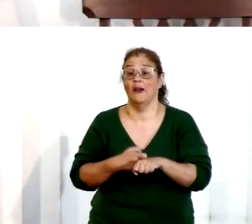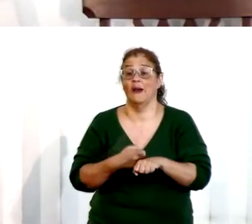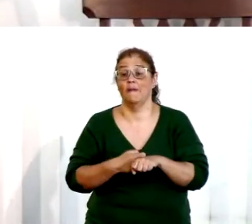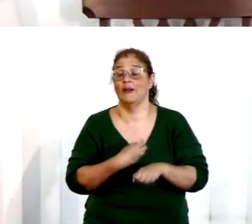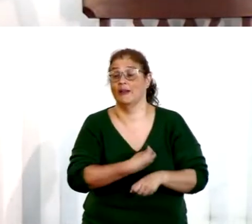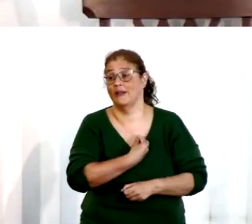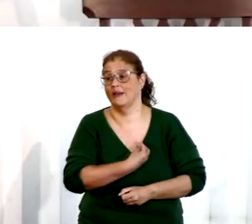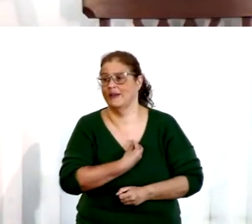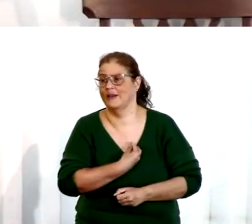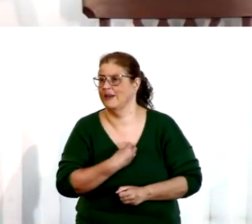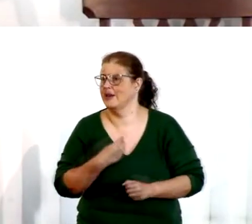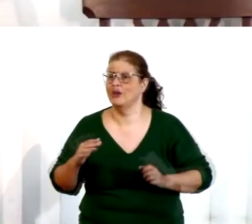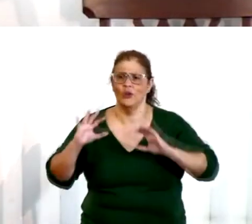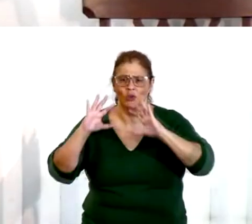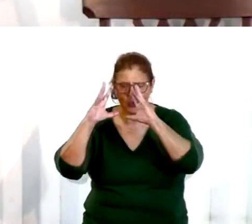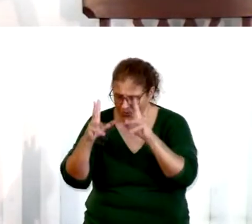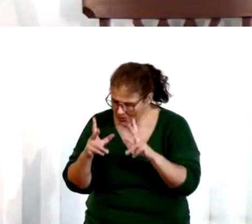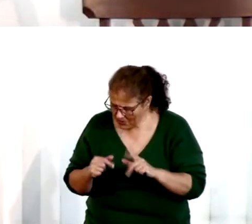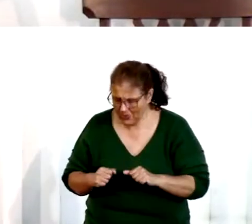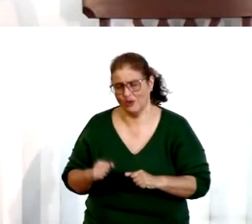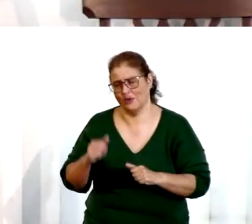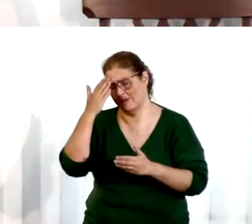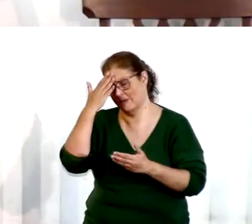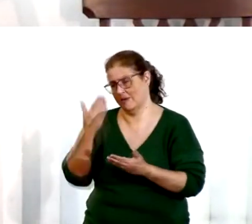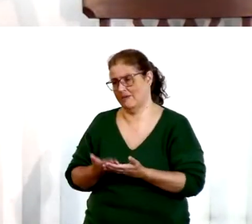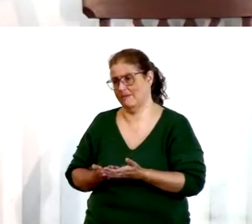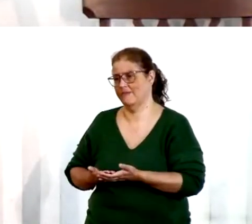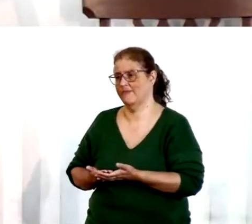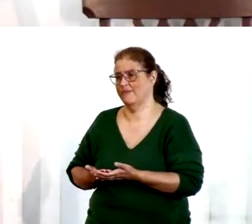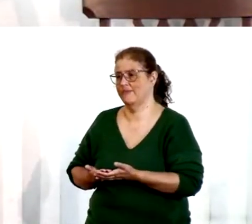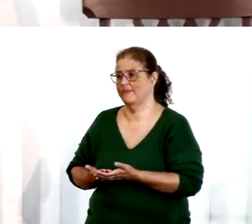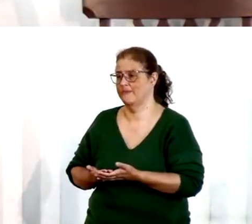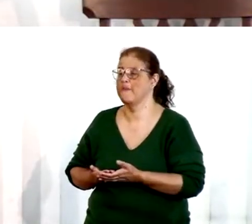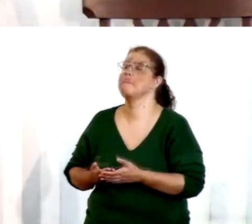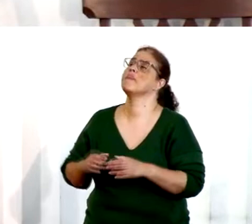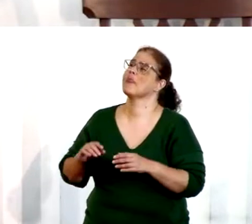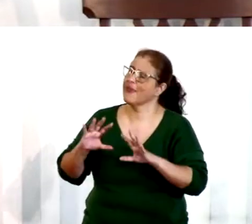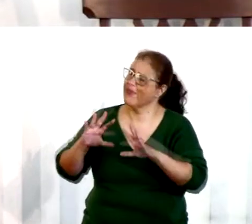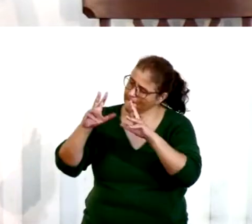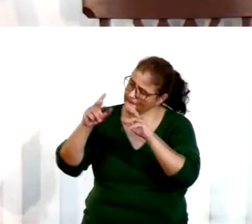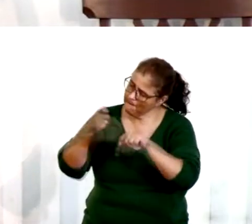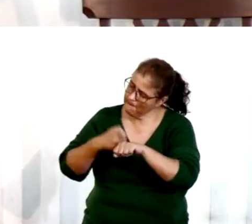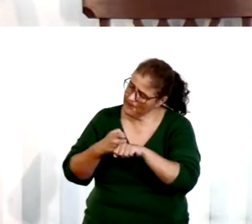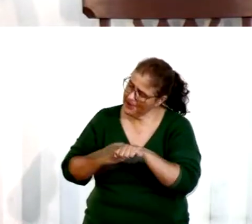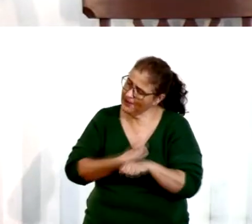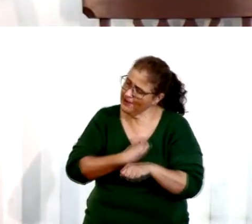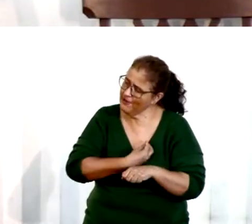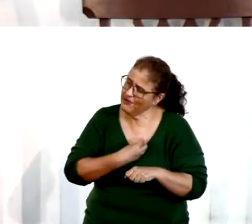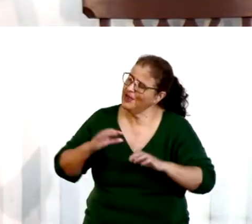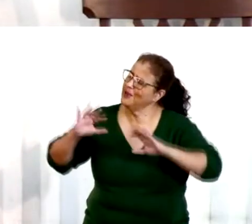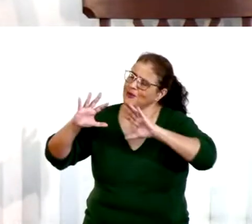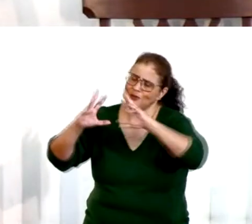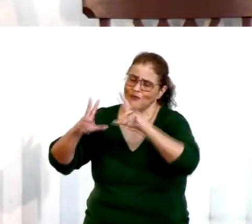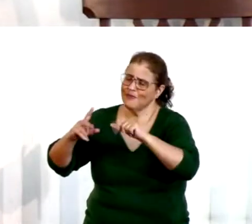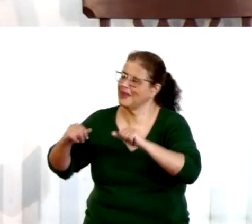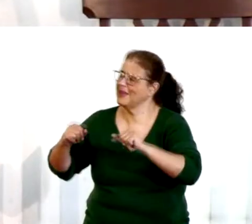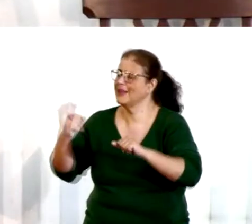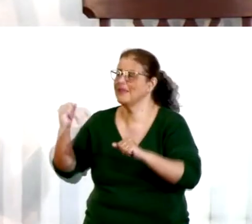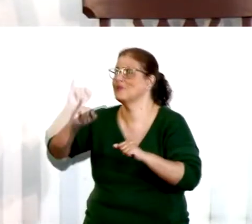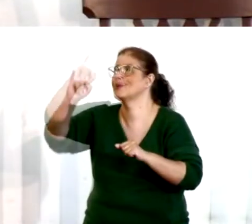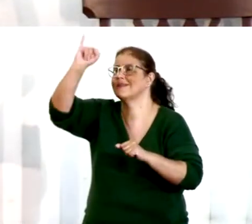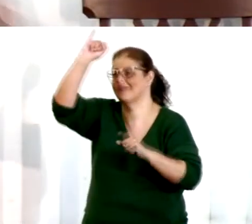é totalmente confiável, que a pedra que vive é preciosa para os crentes, que a pedra que